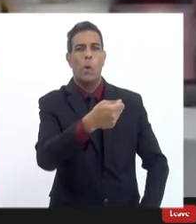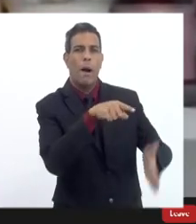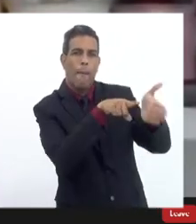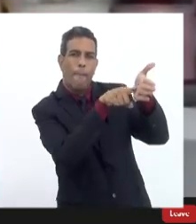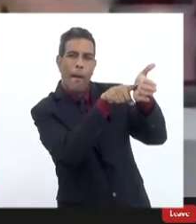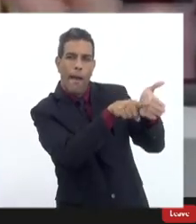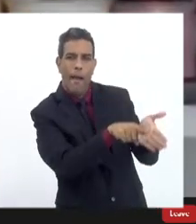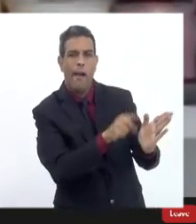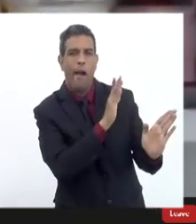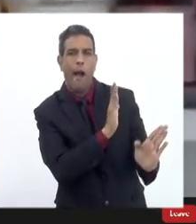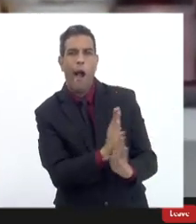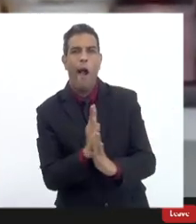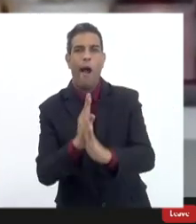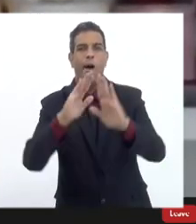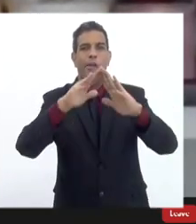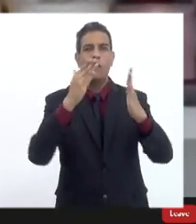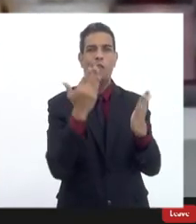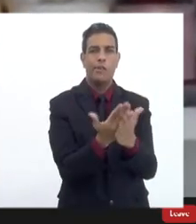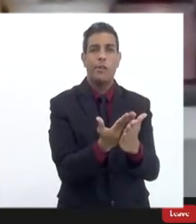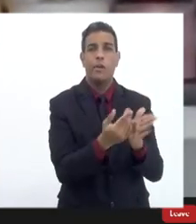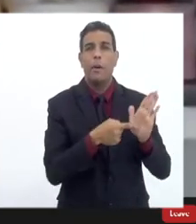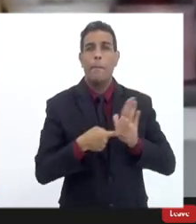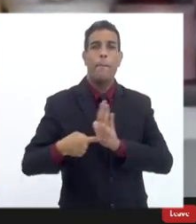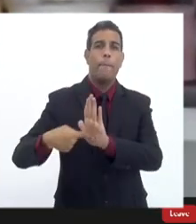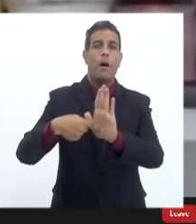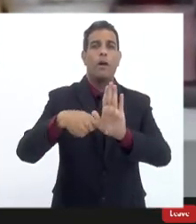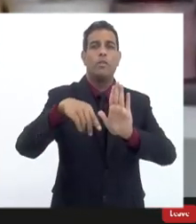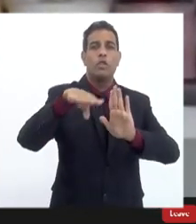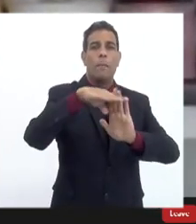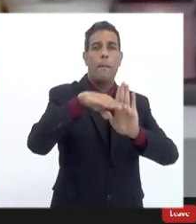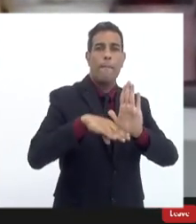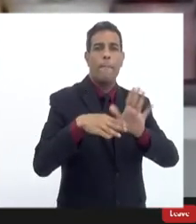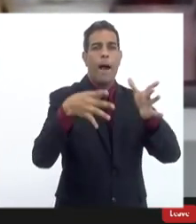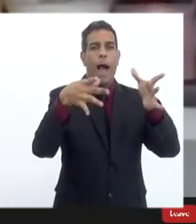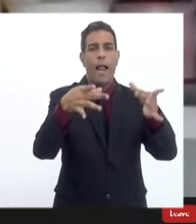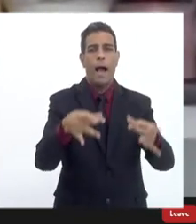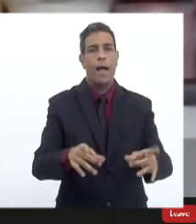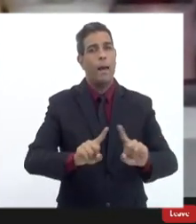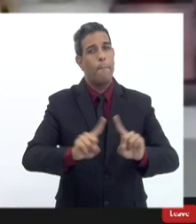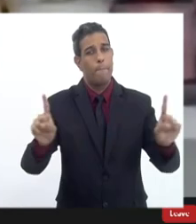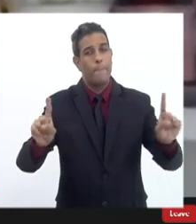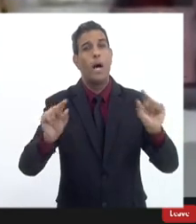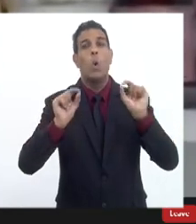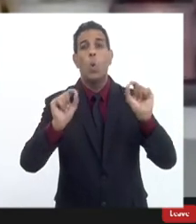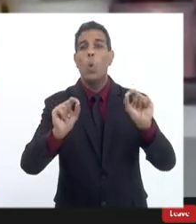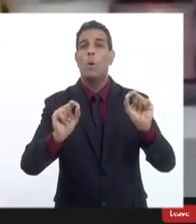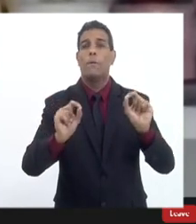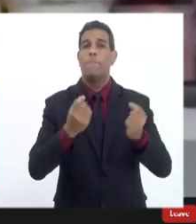pelas escolas do Estado e a apresentação do relatório. Mas eu preciso dizer que